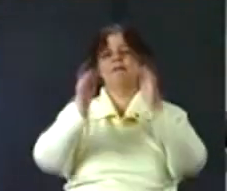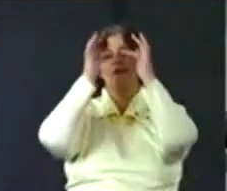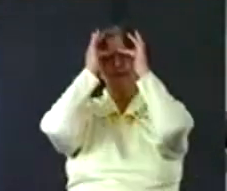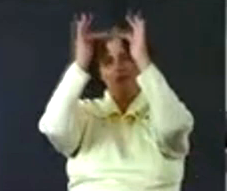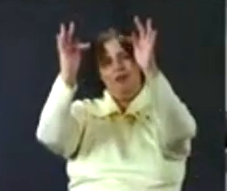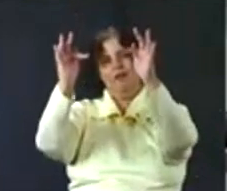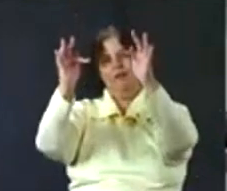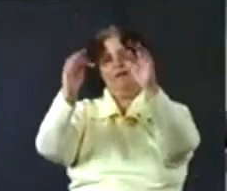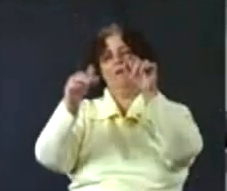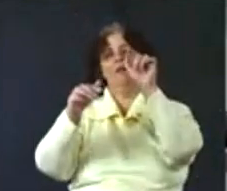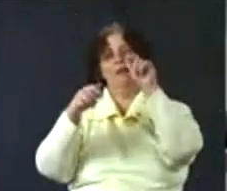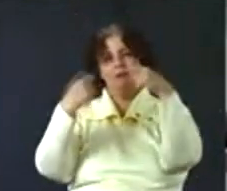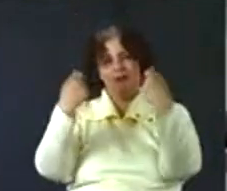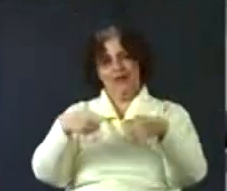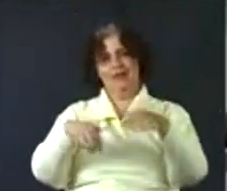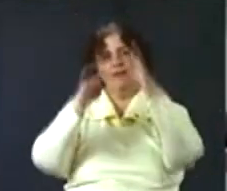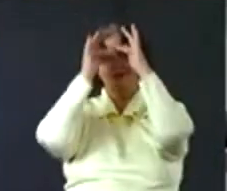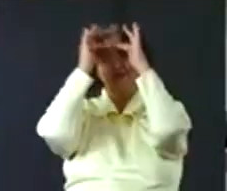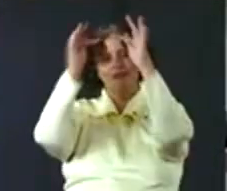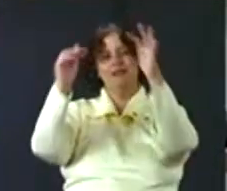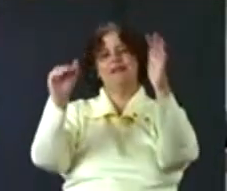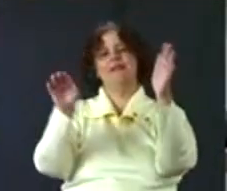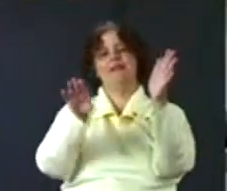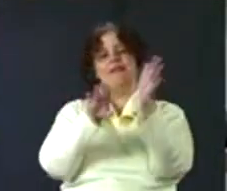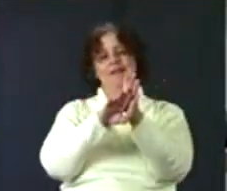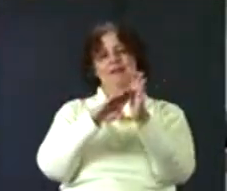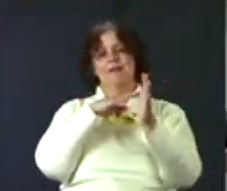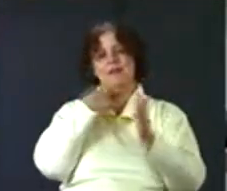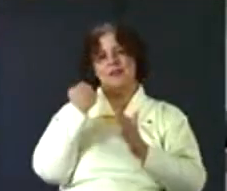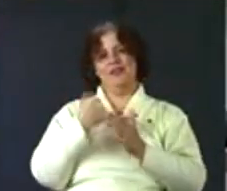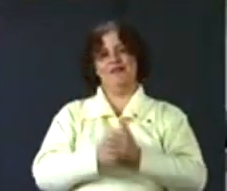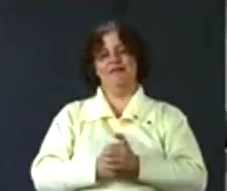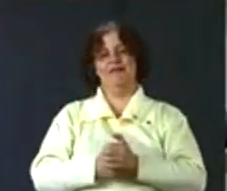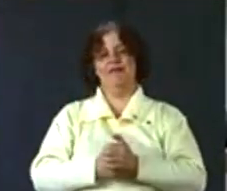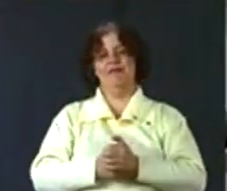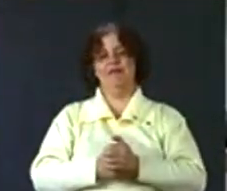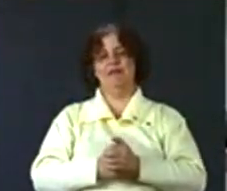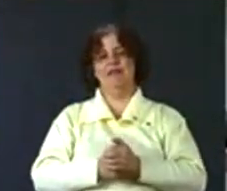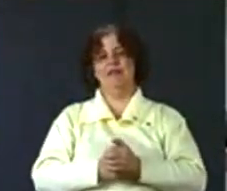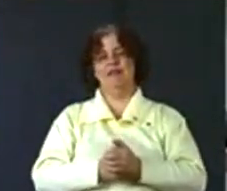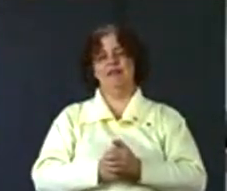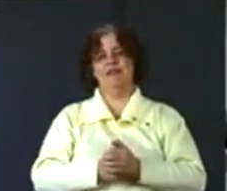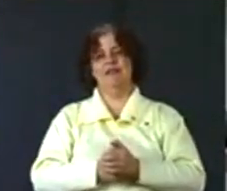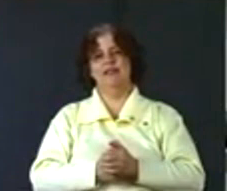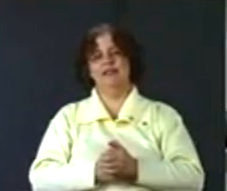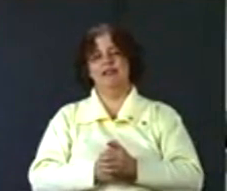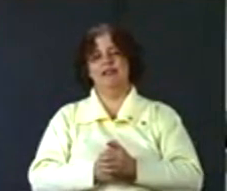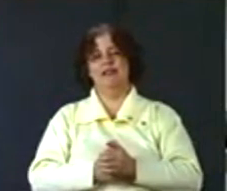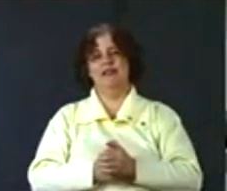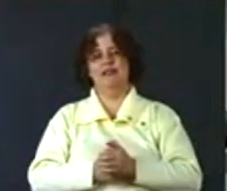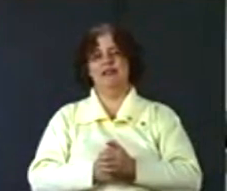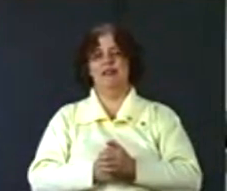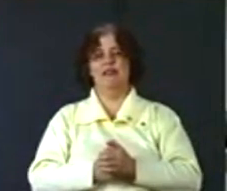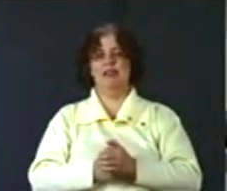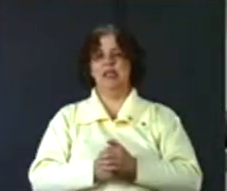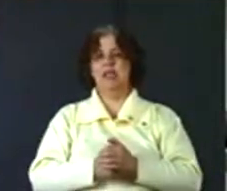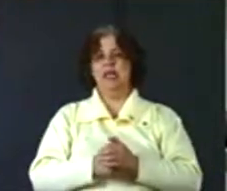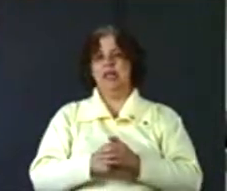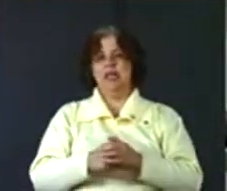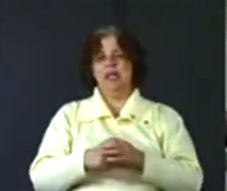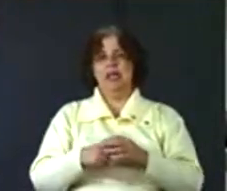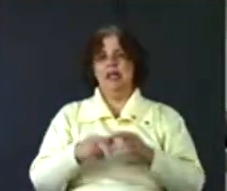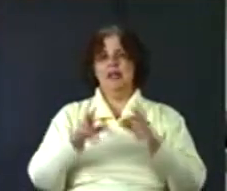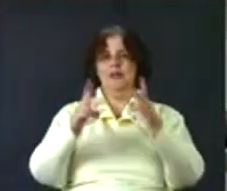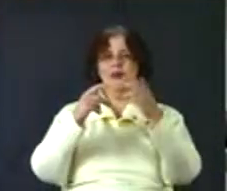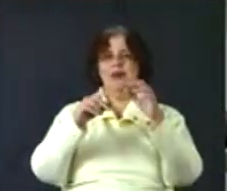gloriosa! Havia um jogo naquela cidade, as pessoas corriam ali numa Olimpíada, mas eles ganhavam a coroa de louros. Mas